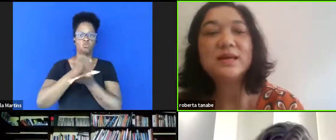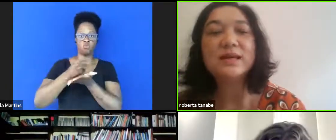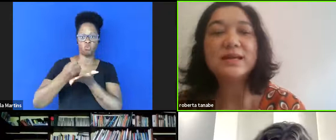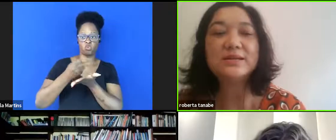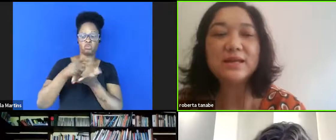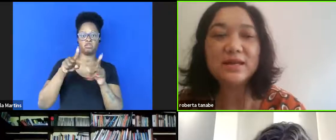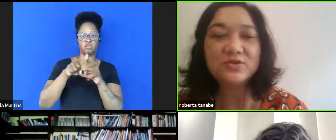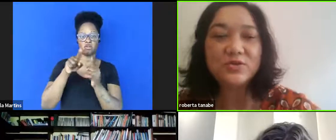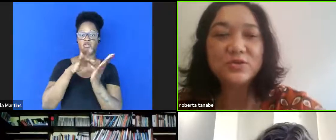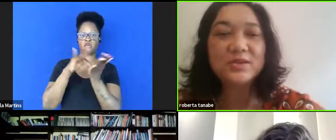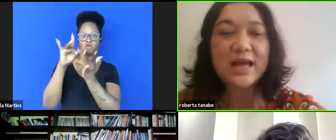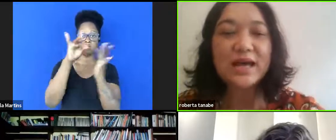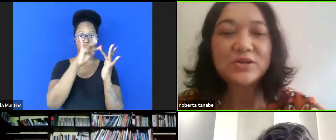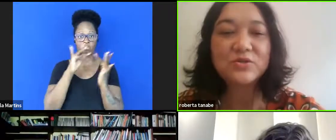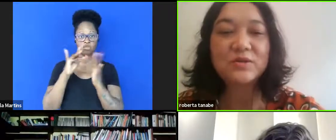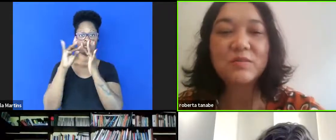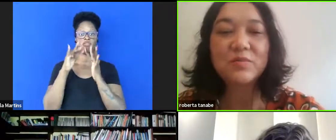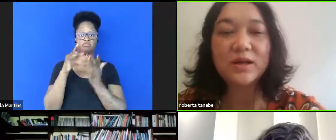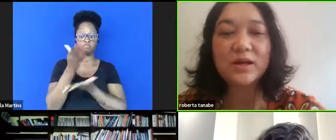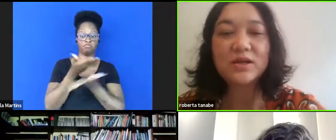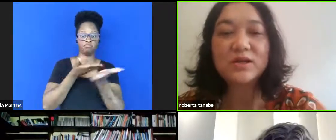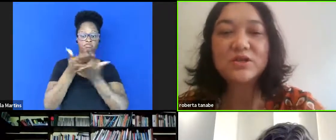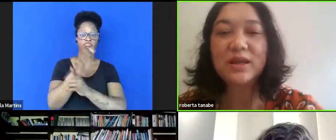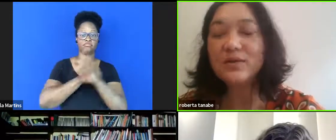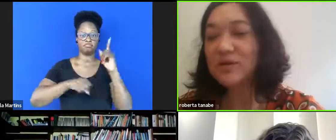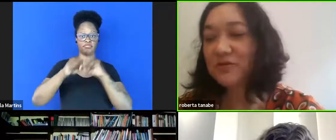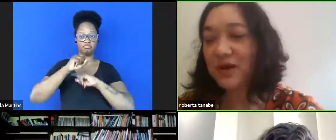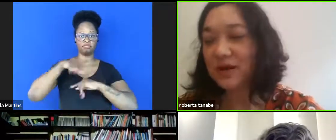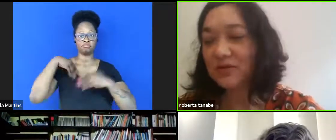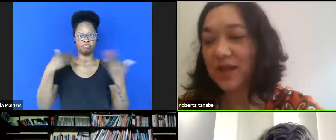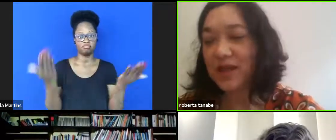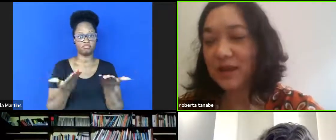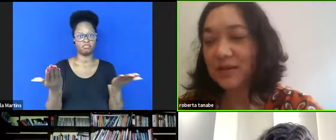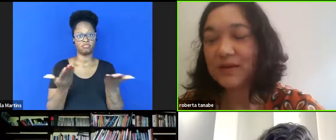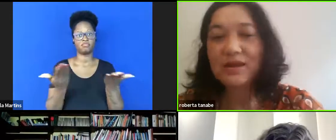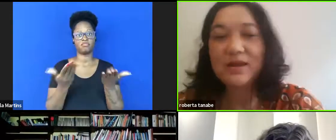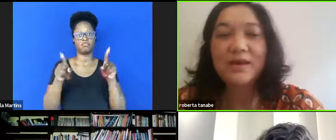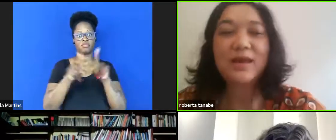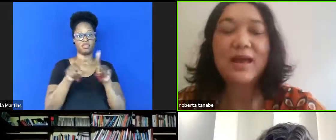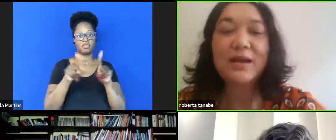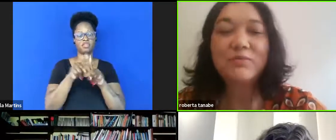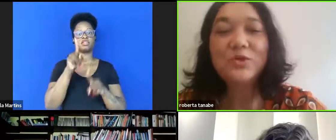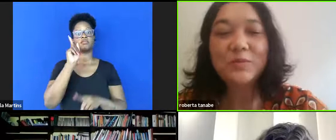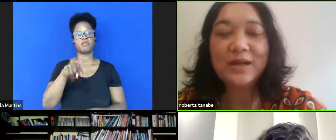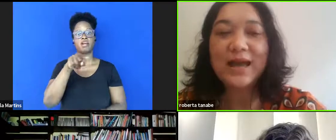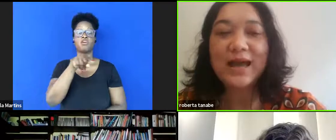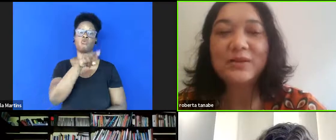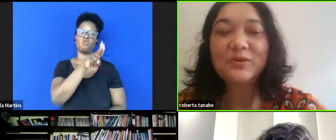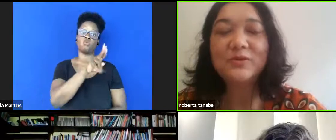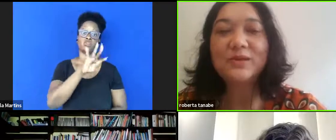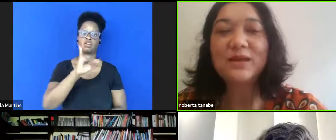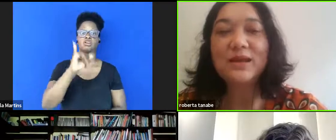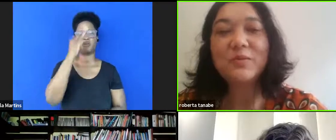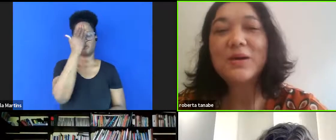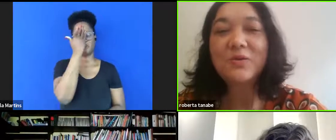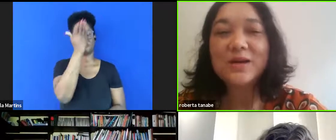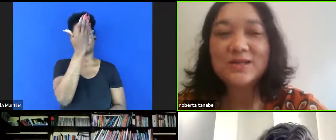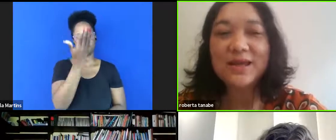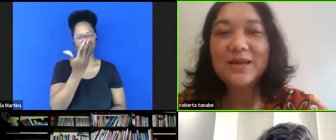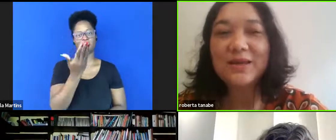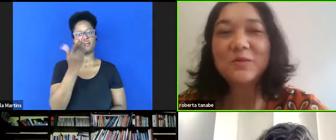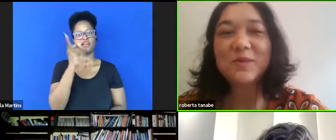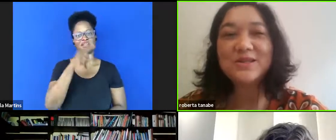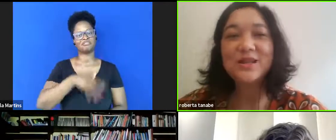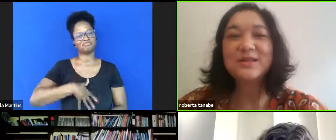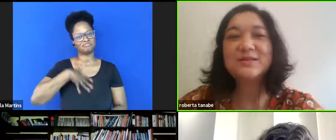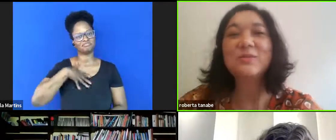convivência nas interações sociais contemporâneas dentro e fora da UTI. Muito obrigado e é uma honra estar